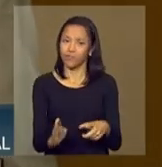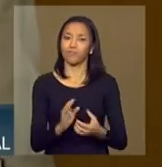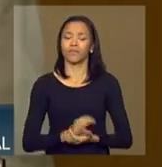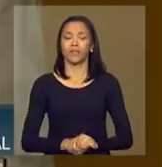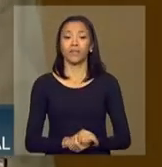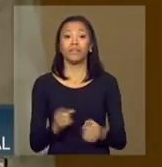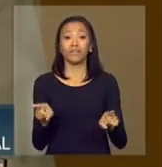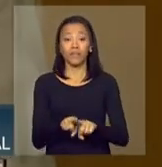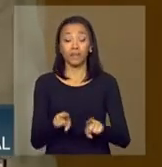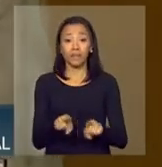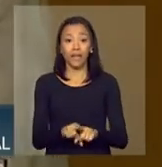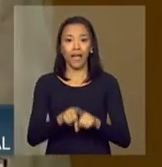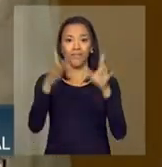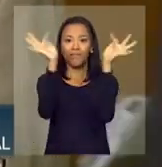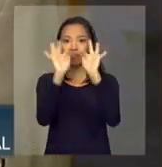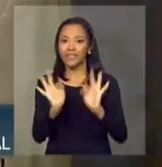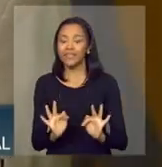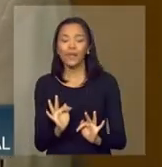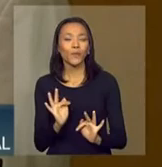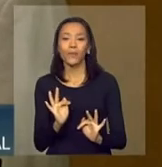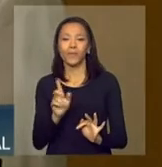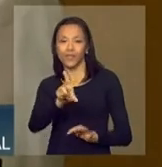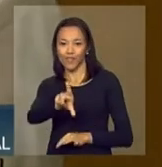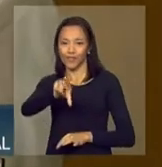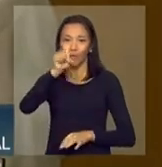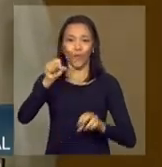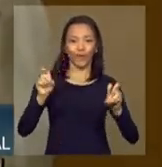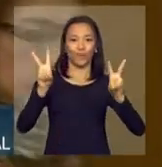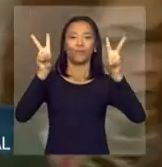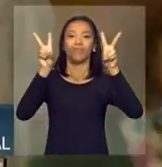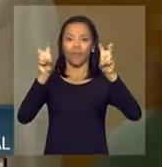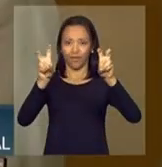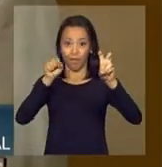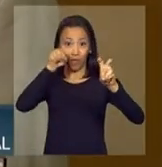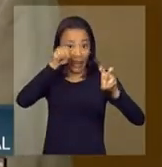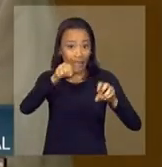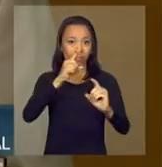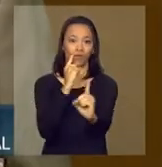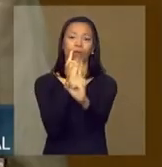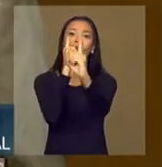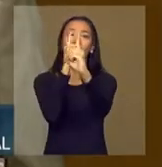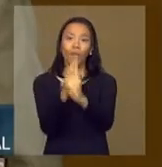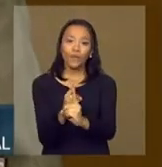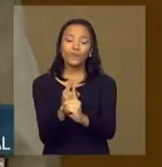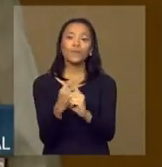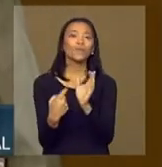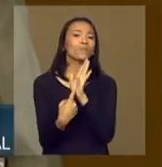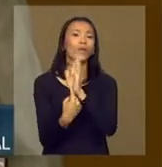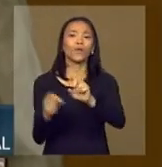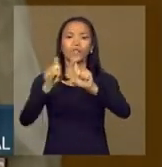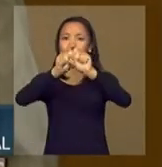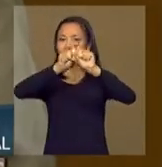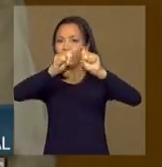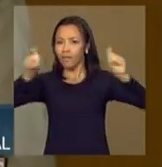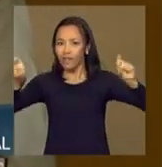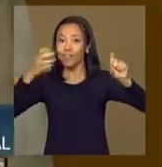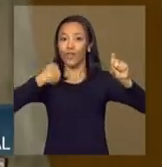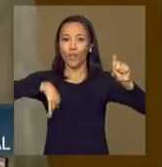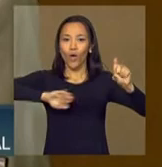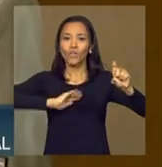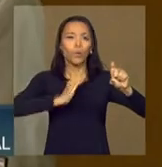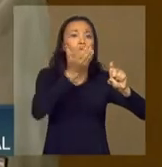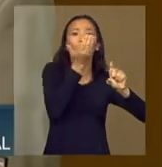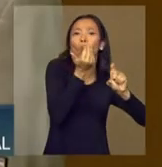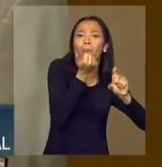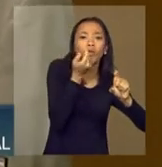A felicidade da escolha do lema do encontro, expresso na frase "que alimentos estamos comendo ou